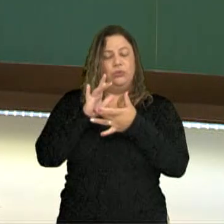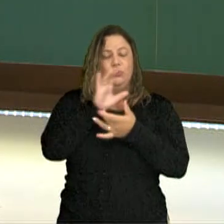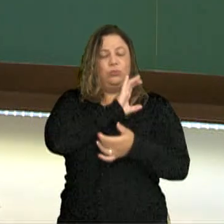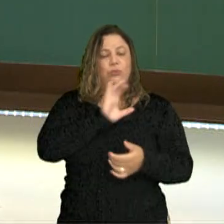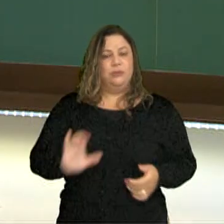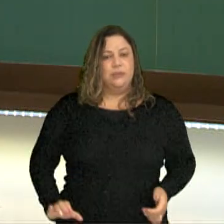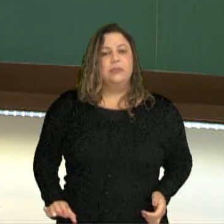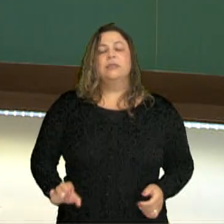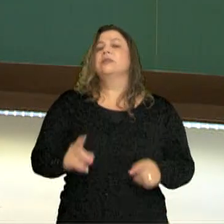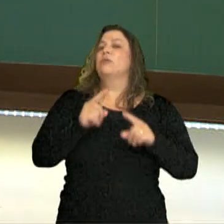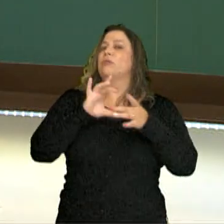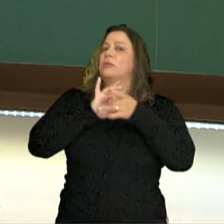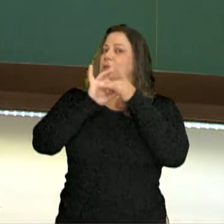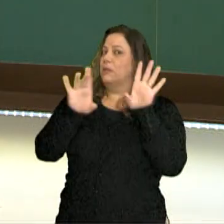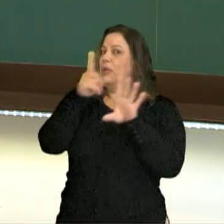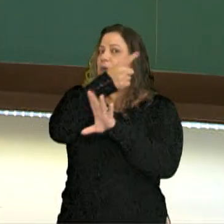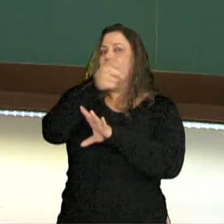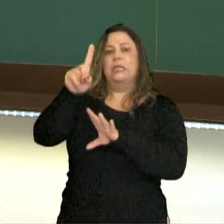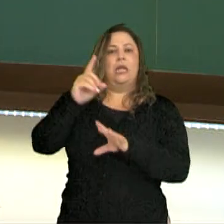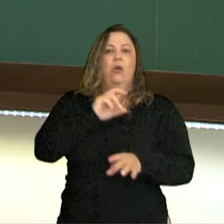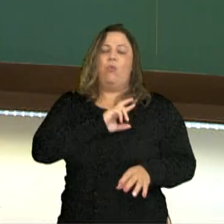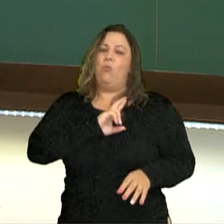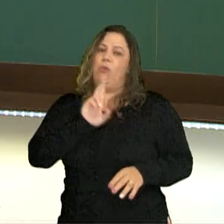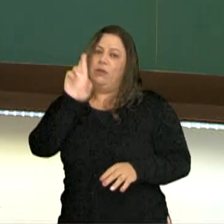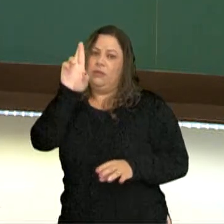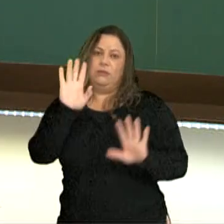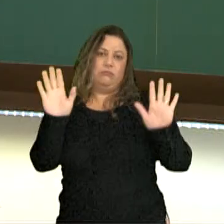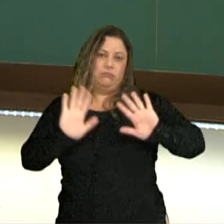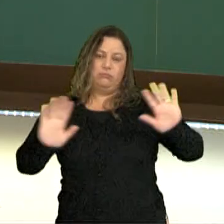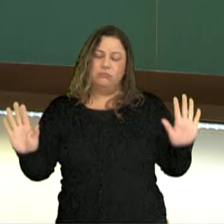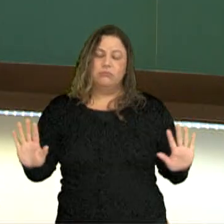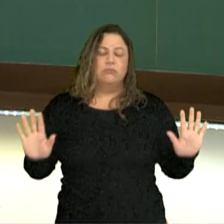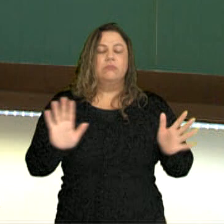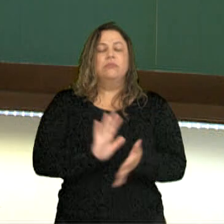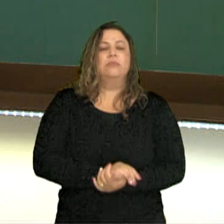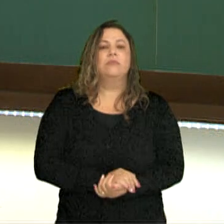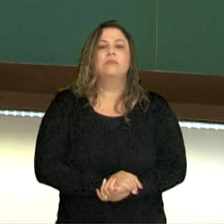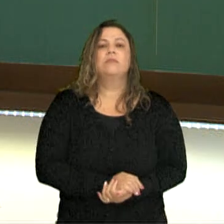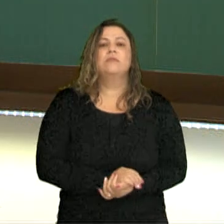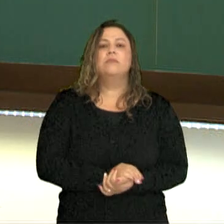também é que eu não estou falando de religião, não estou falando de...